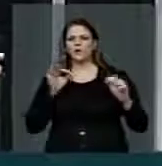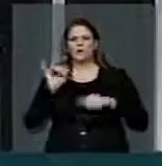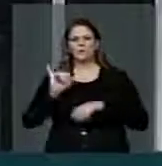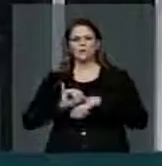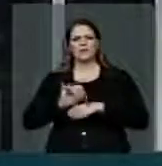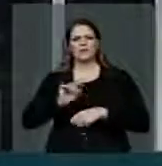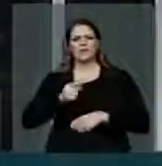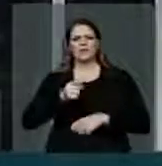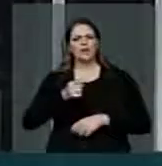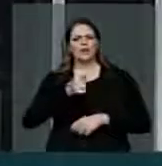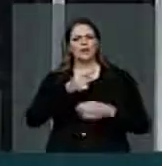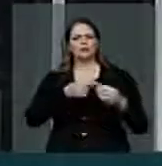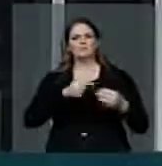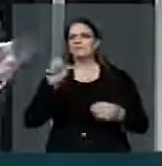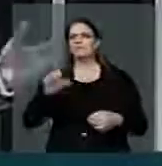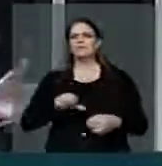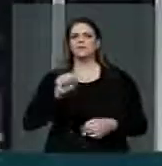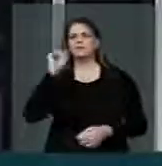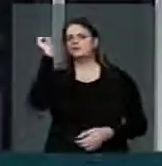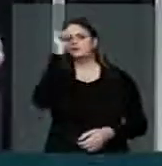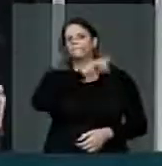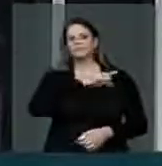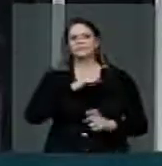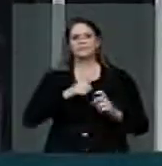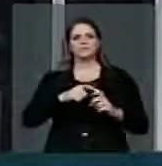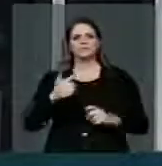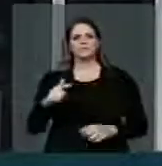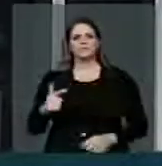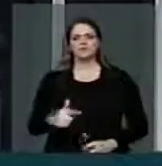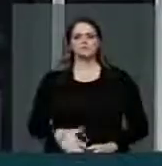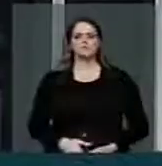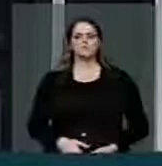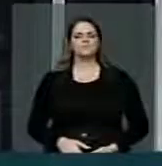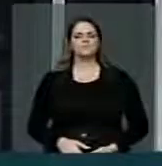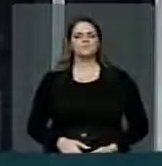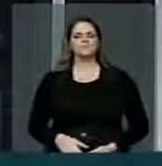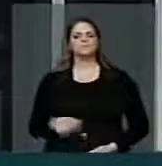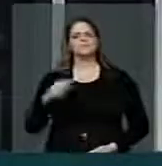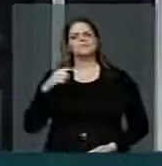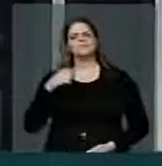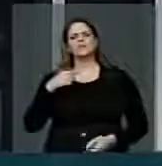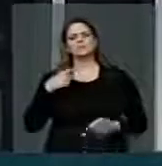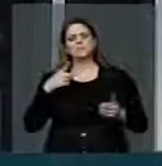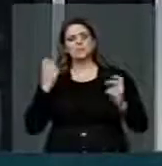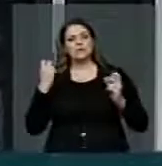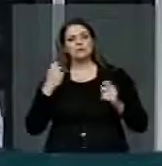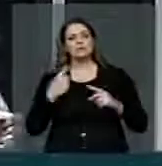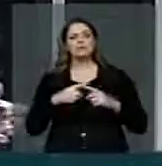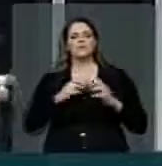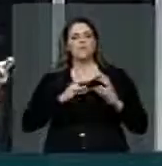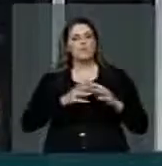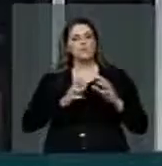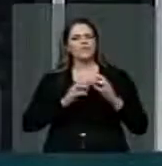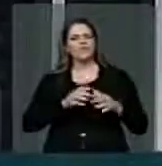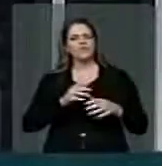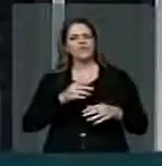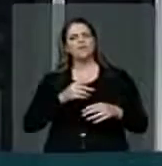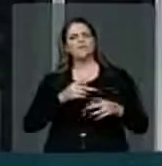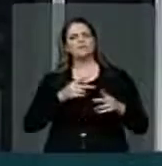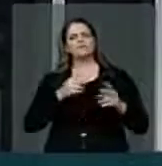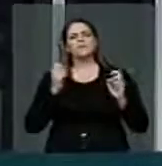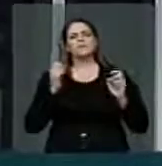eu também não entendia, e com a convivência fui percebendo, que a questão não era só